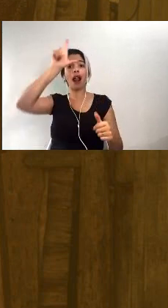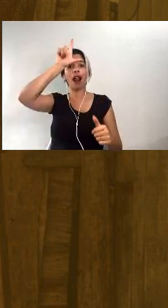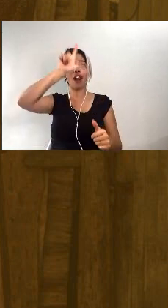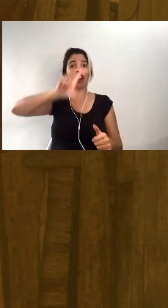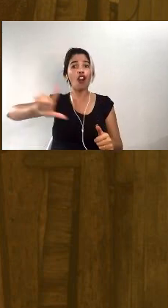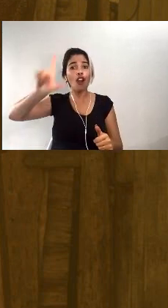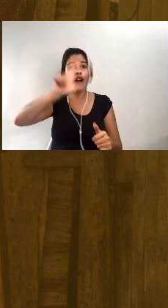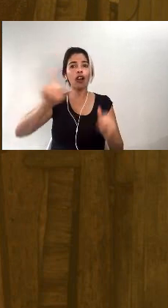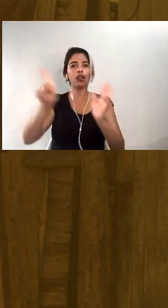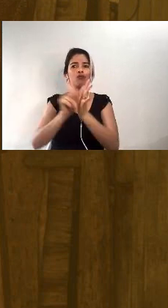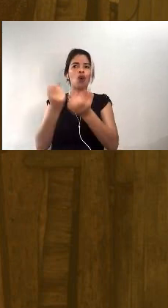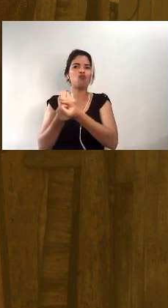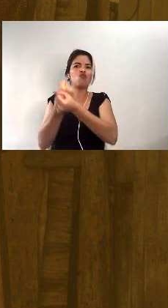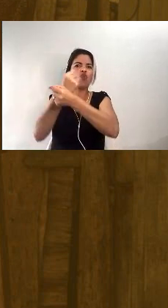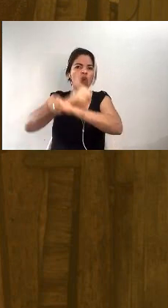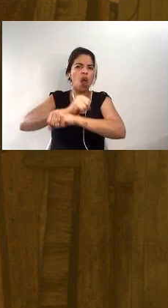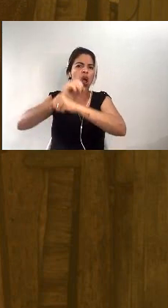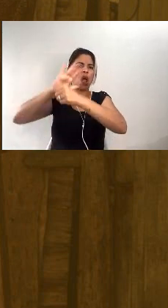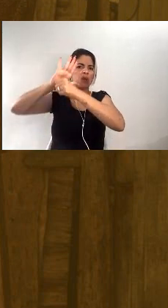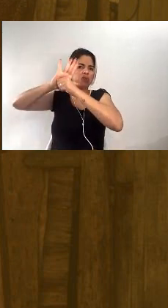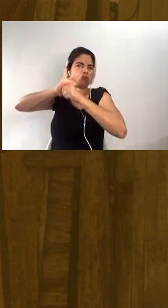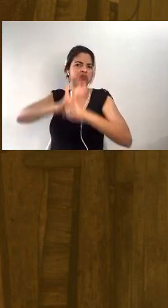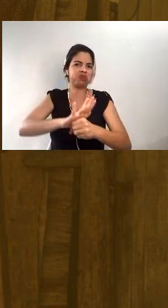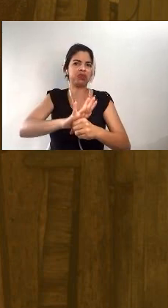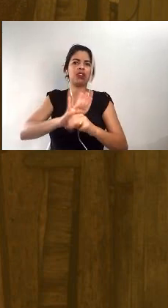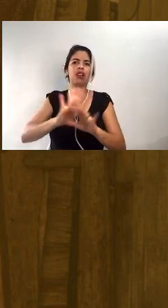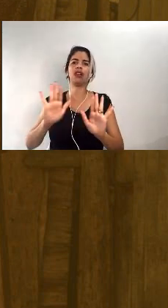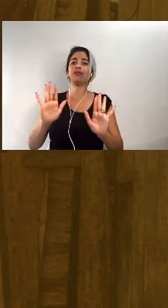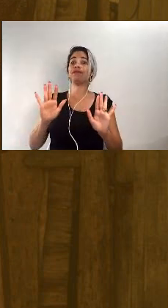escravocrata e também de humilhação, de opressão,